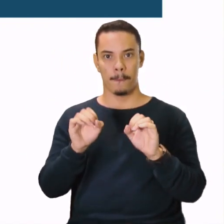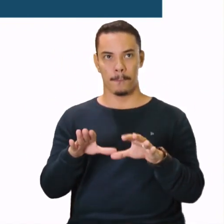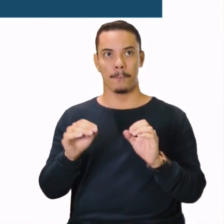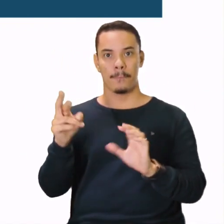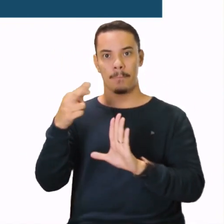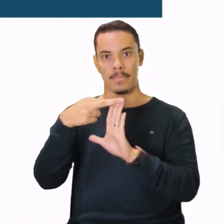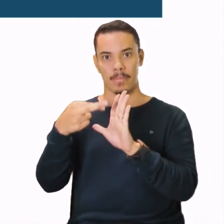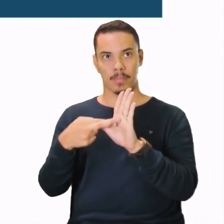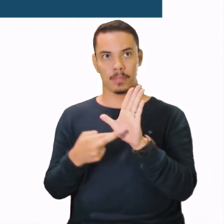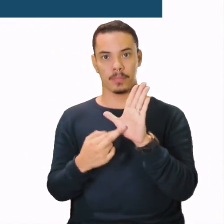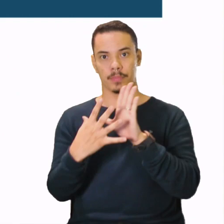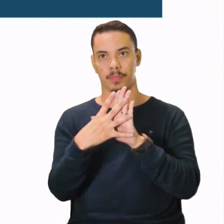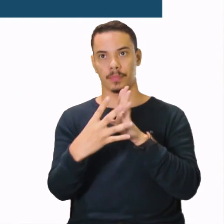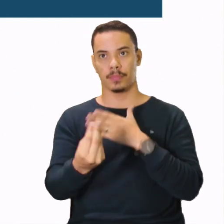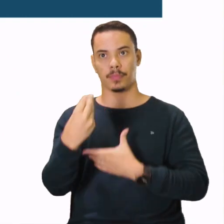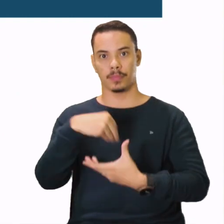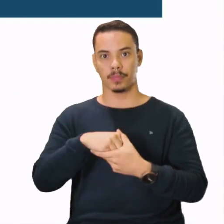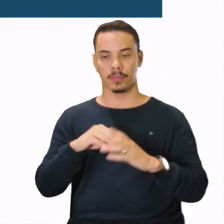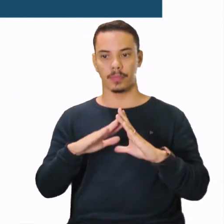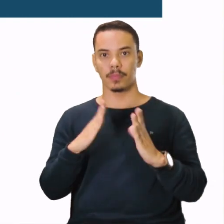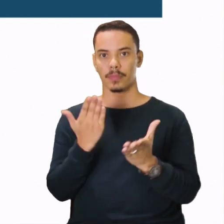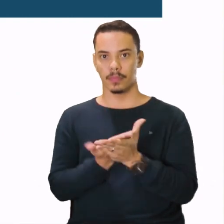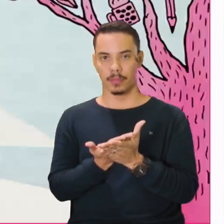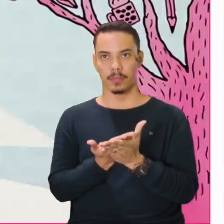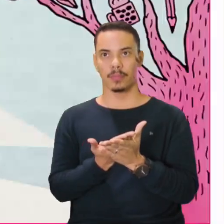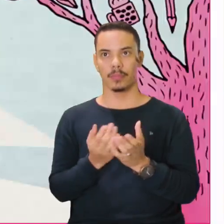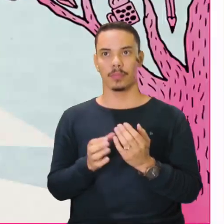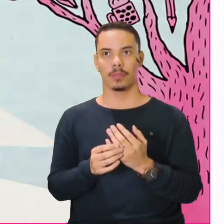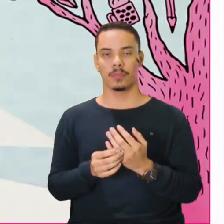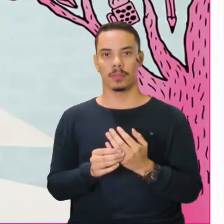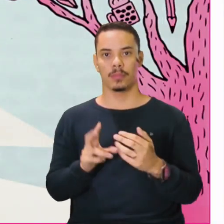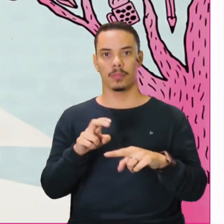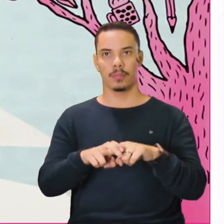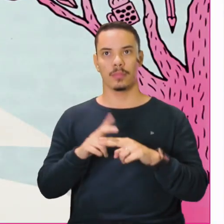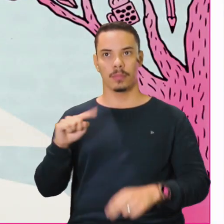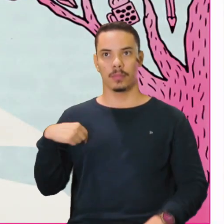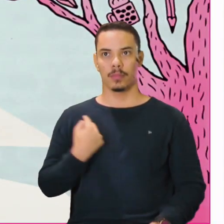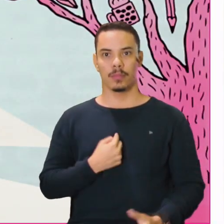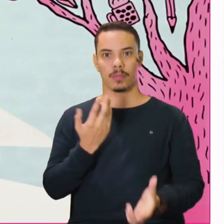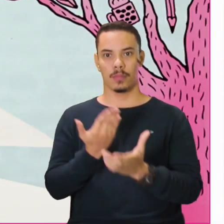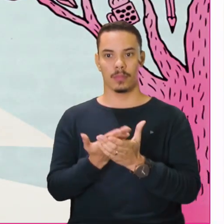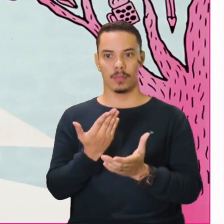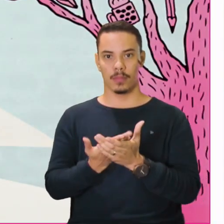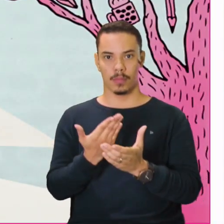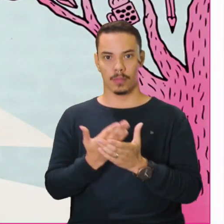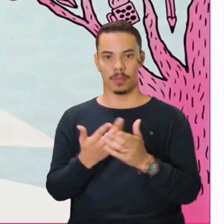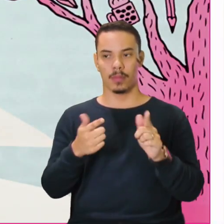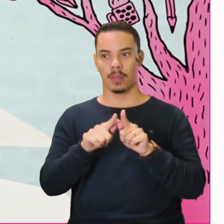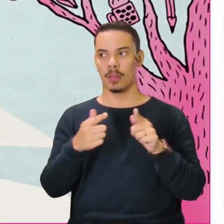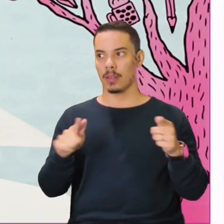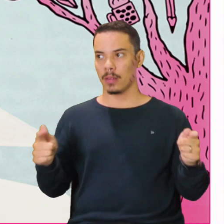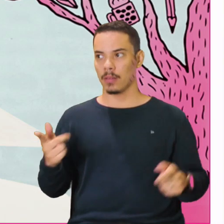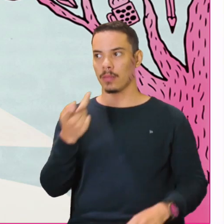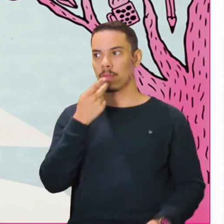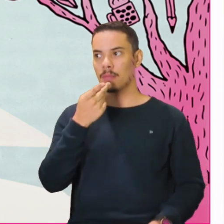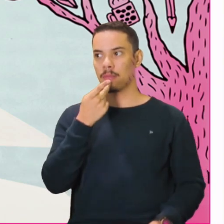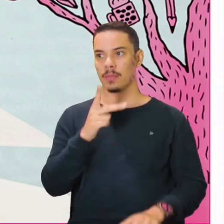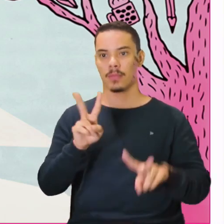norma padrão na escola, tá certo? Então, nós estamos aqui fazendo o estudo da parte da gramática que trata aí